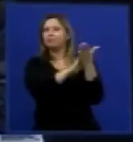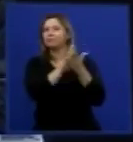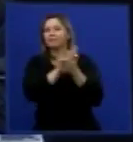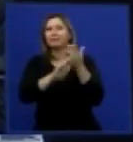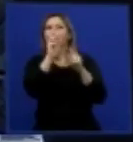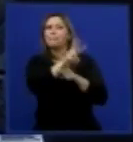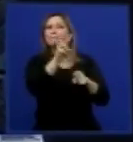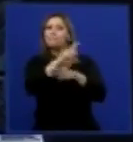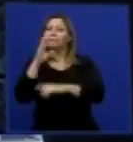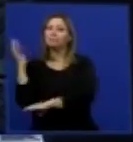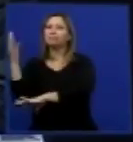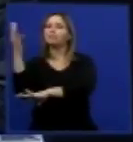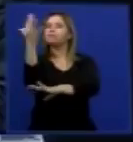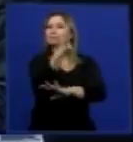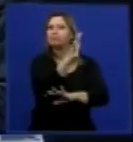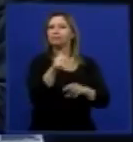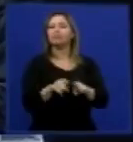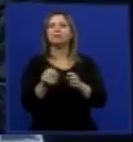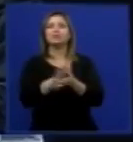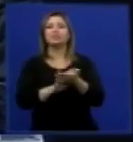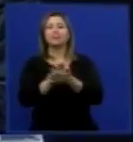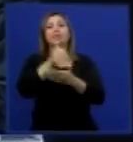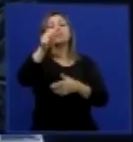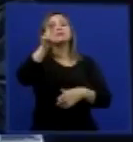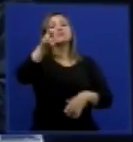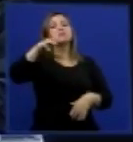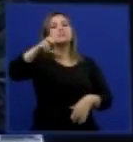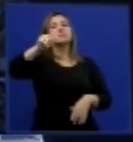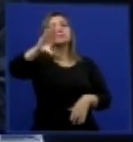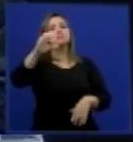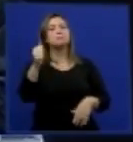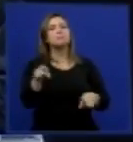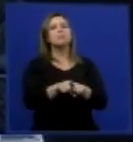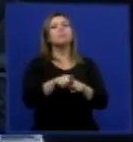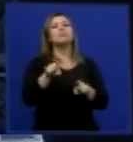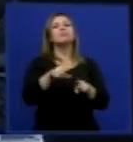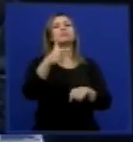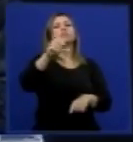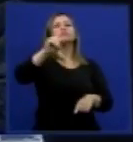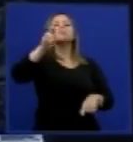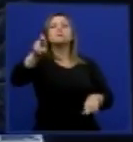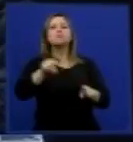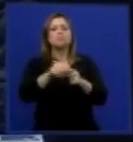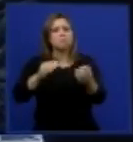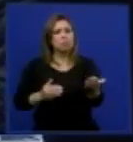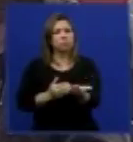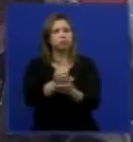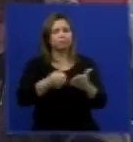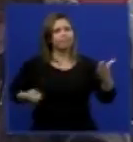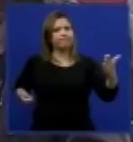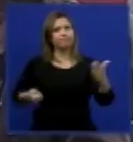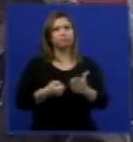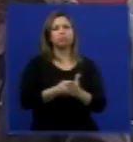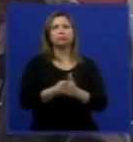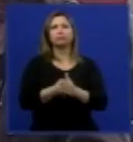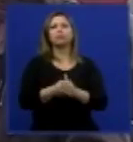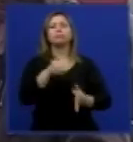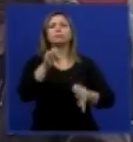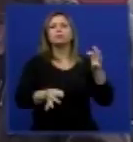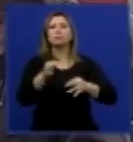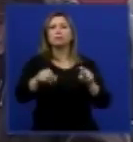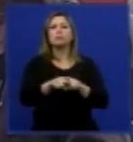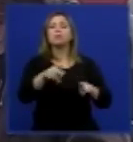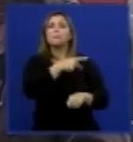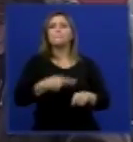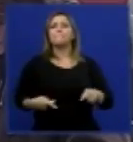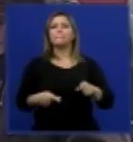ambiental em 15 de março de 2005 a abip ingressou com representação criminal contra os presidentes